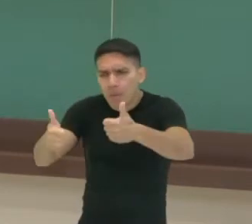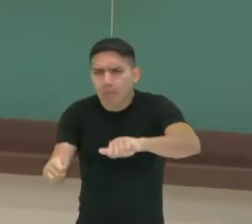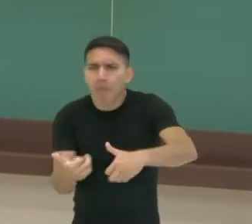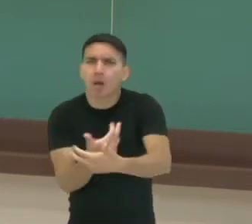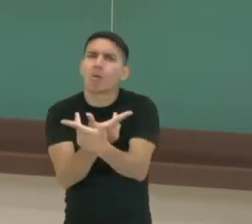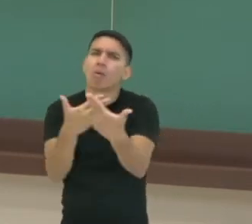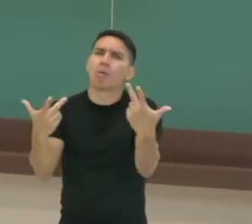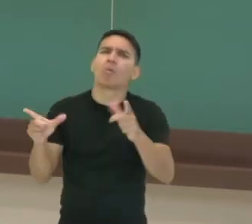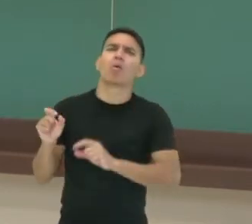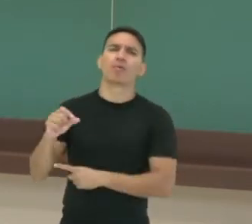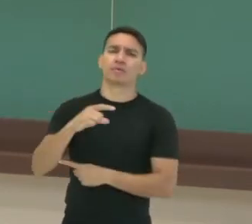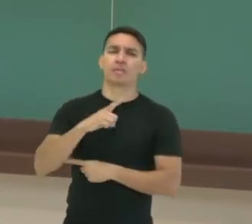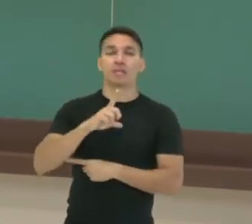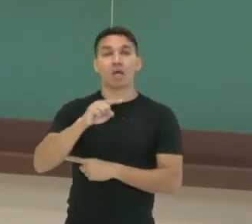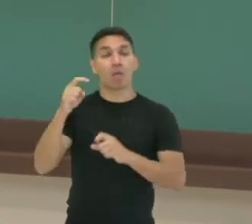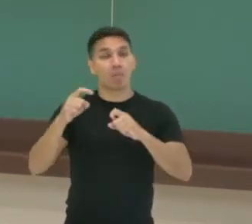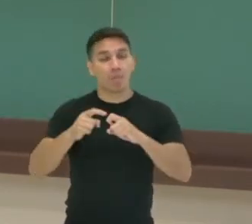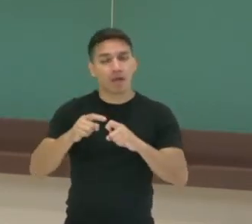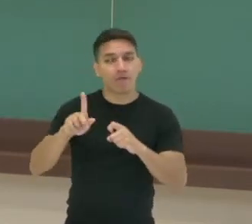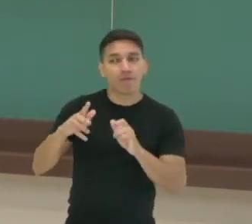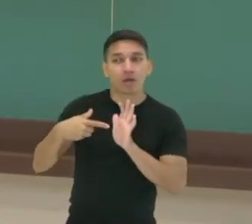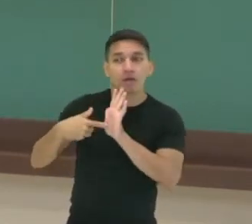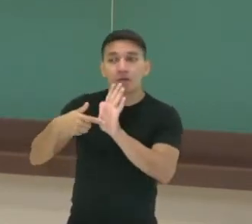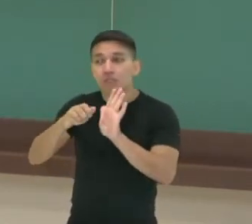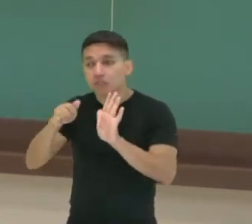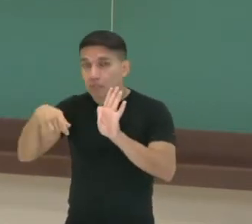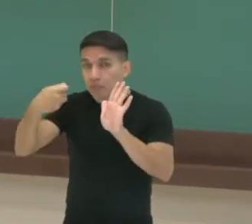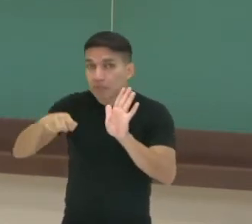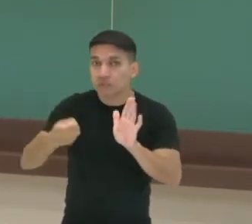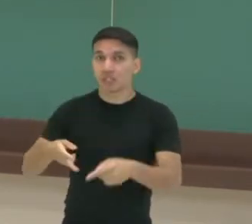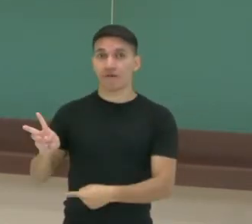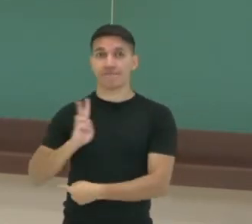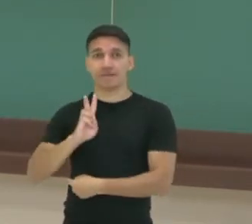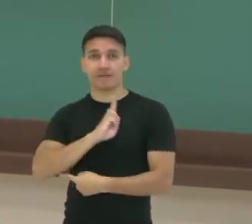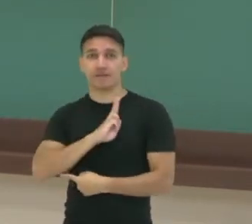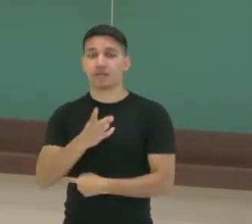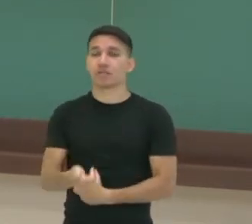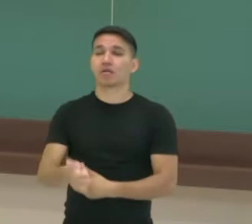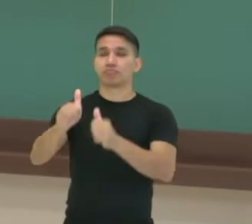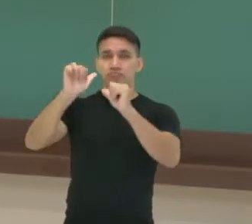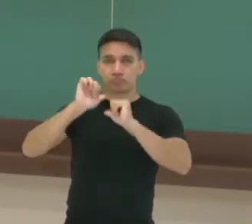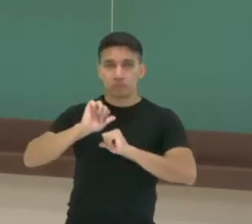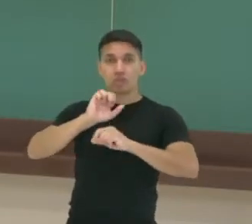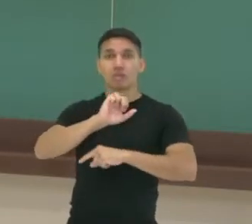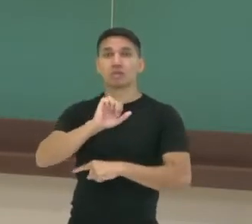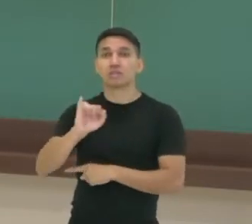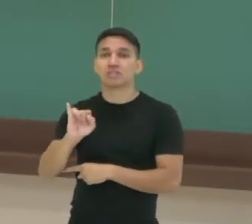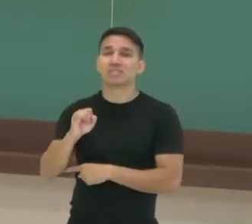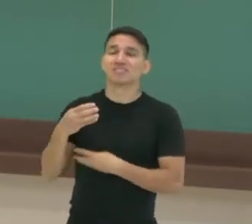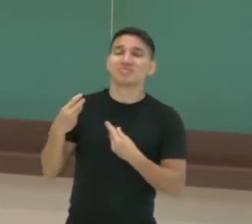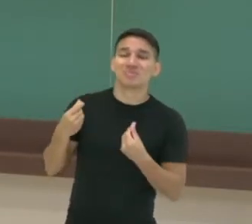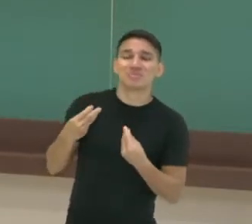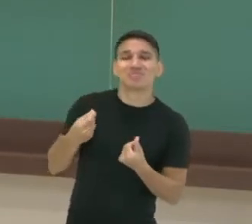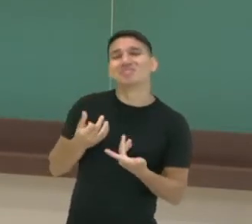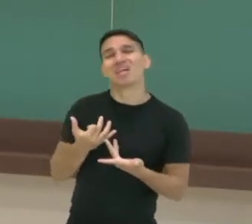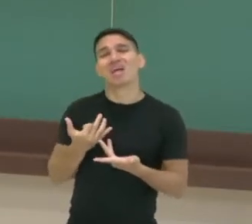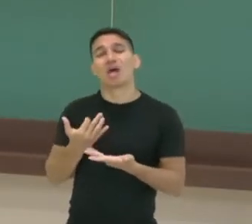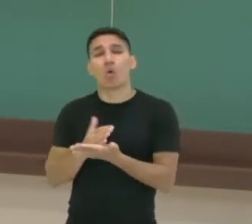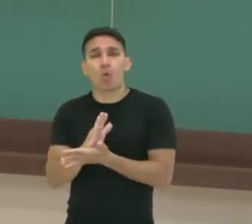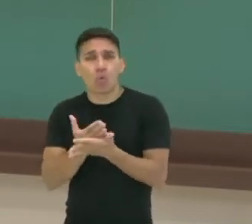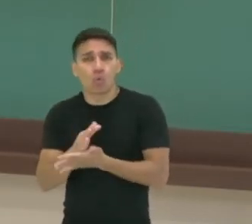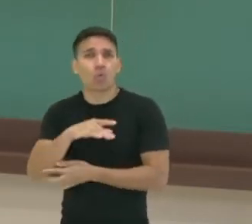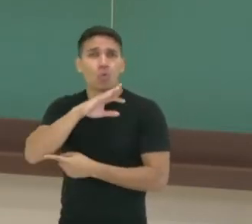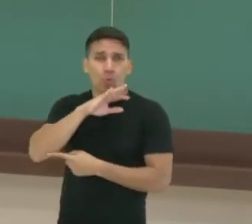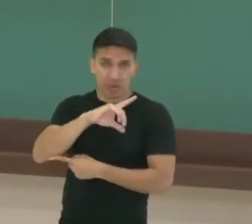vai indicar se você precisa tomar alguma vitamina, se você não se sentir bem, ele que vai indicar provavelmente